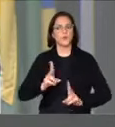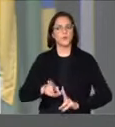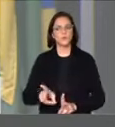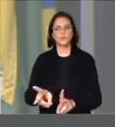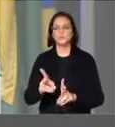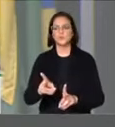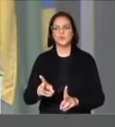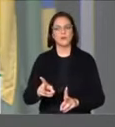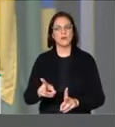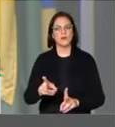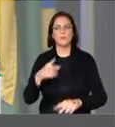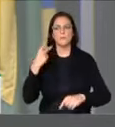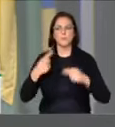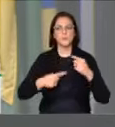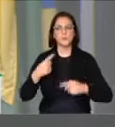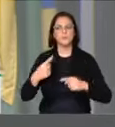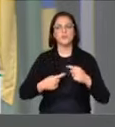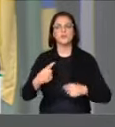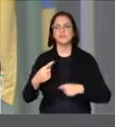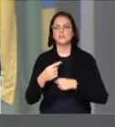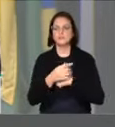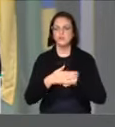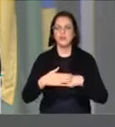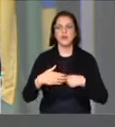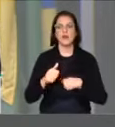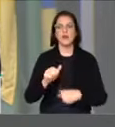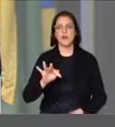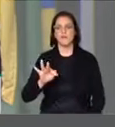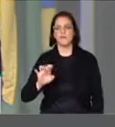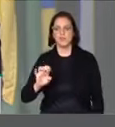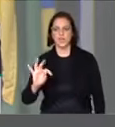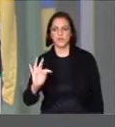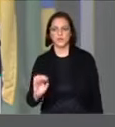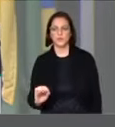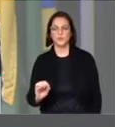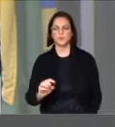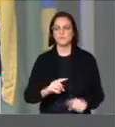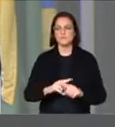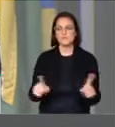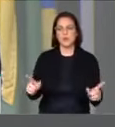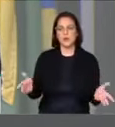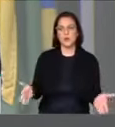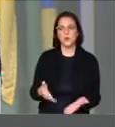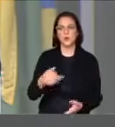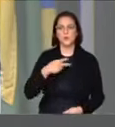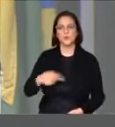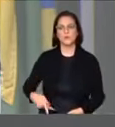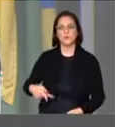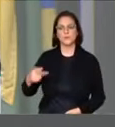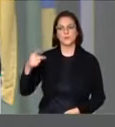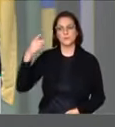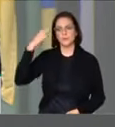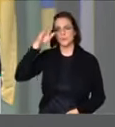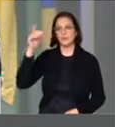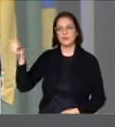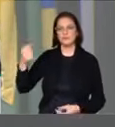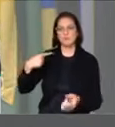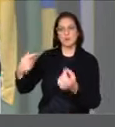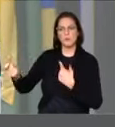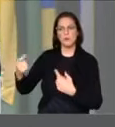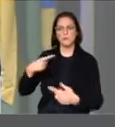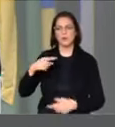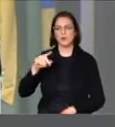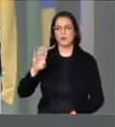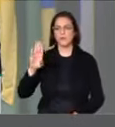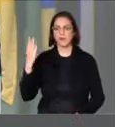frente, fazendo a política com afeto. Enquanto hoje o presidente nos ataca com fake news, com